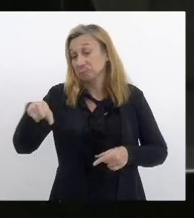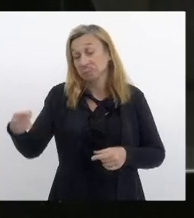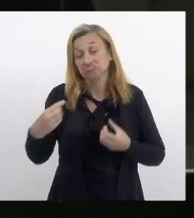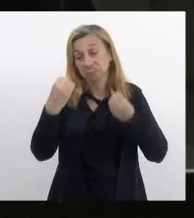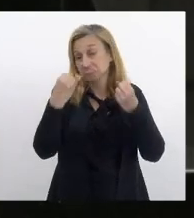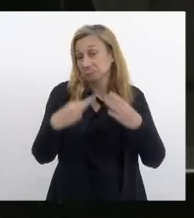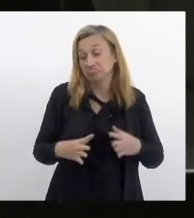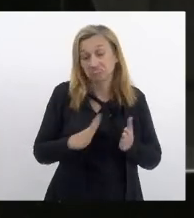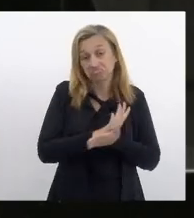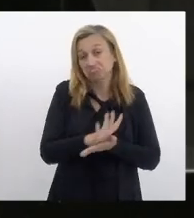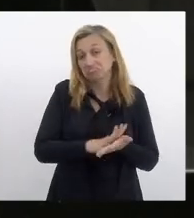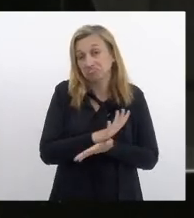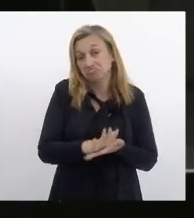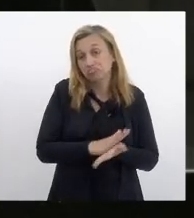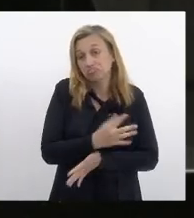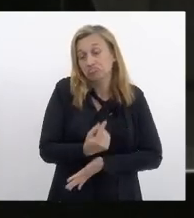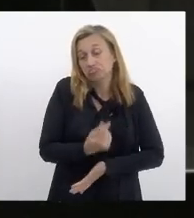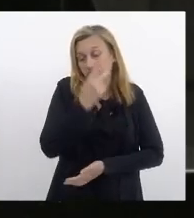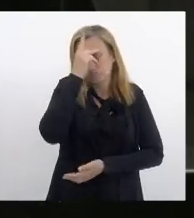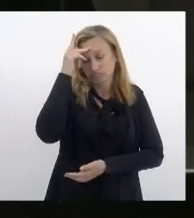explicação alguém